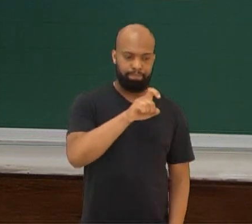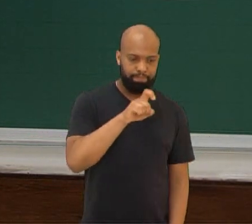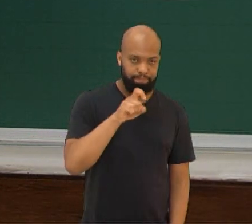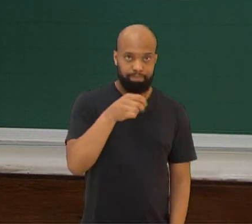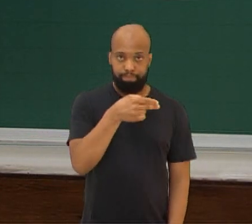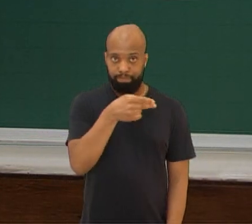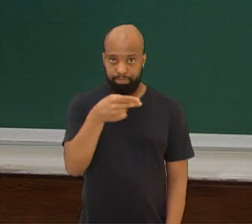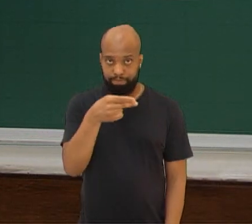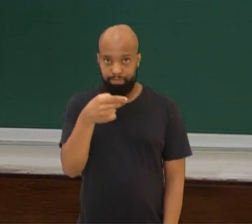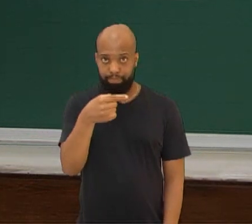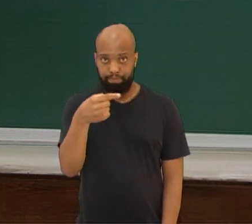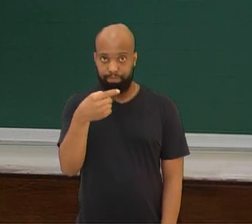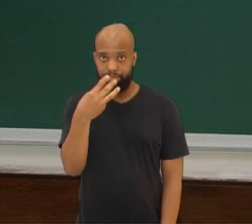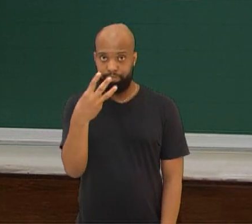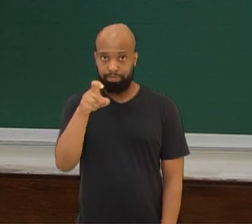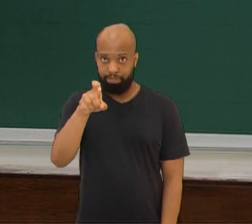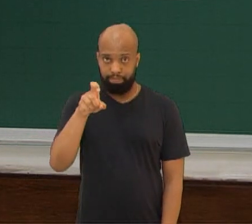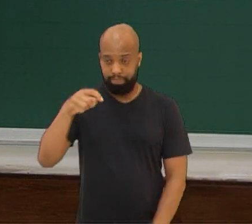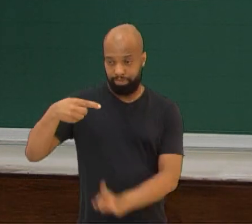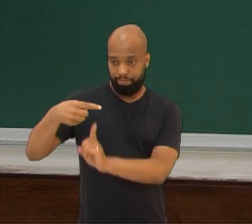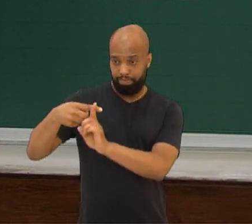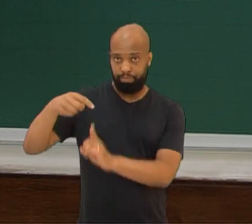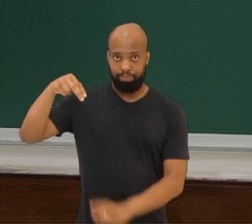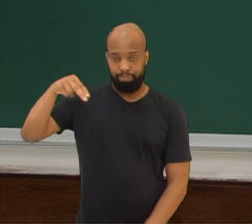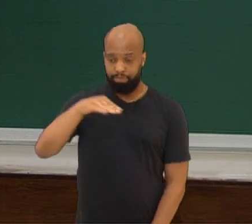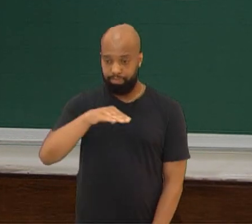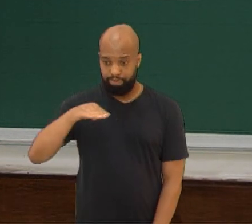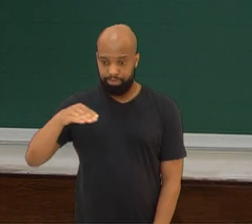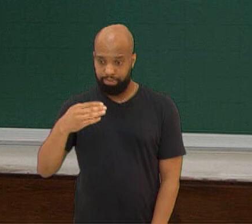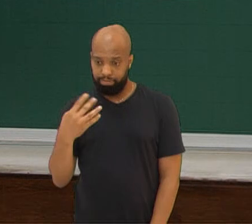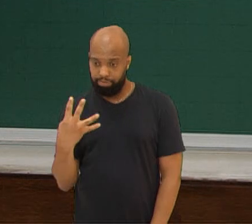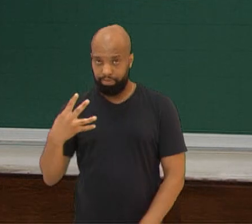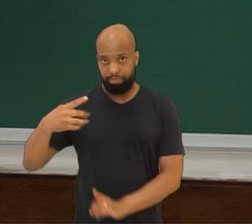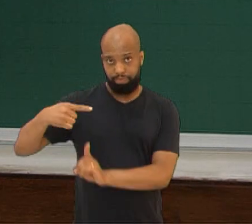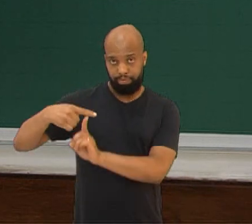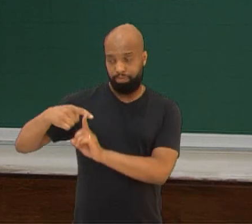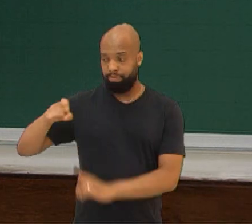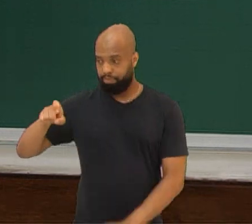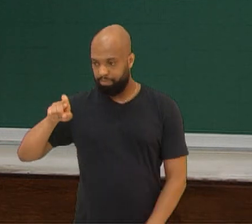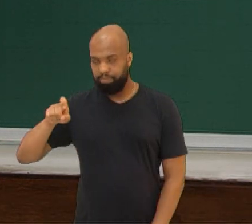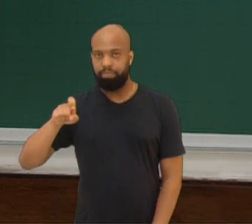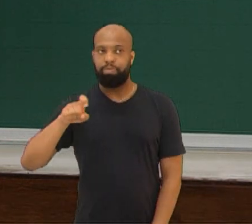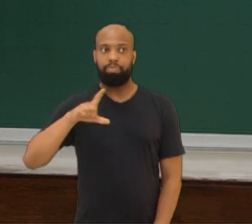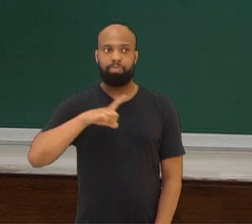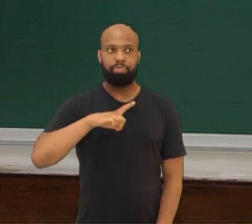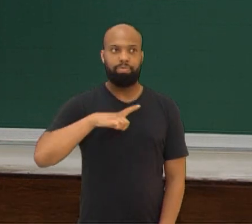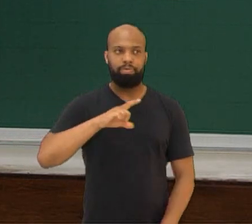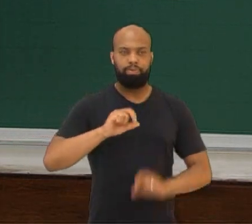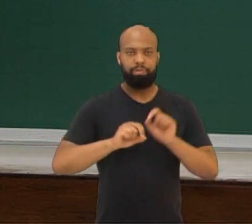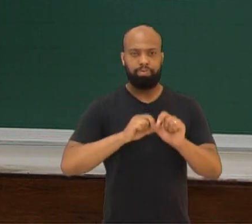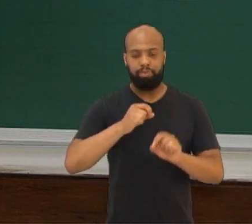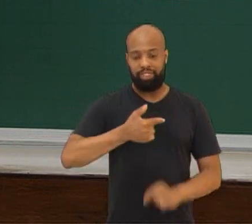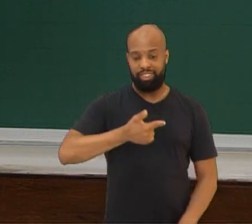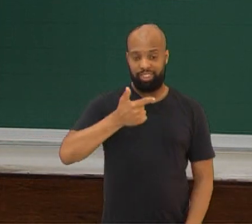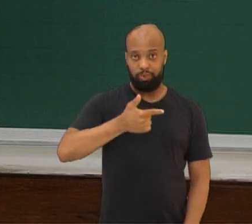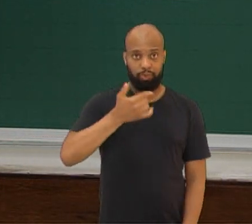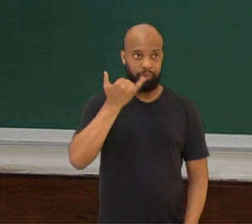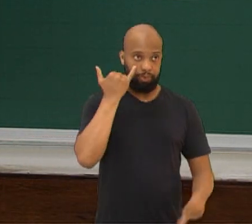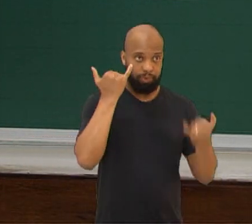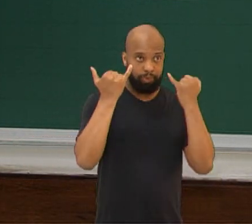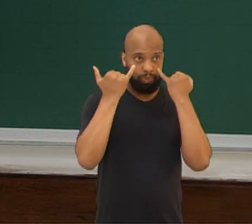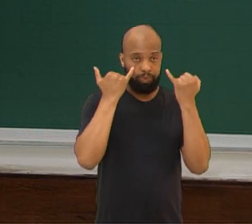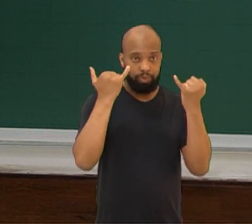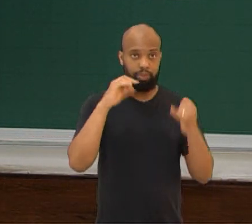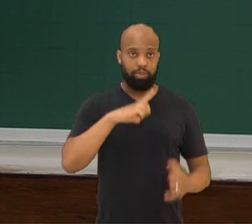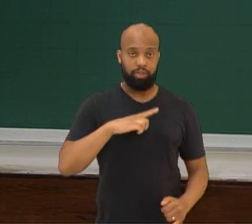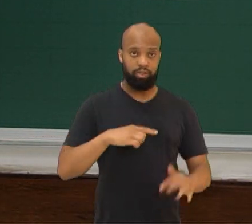menos 3x mais n sobre 4 mais x. E aquele segundo dado adicional que estava lá, que